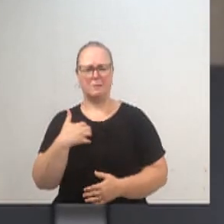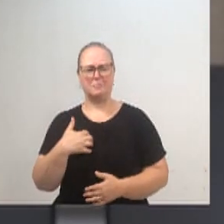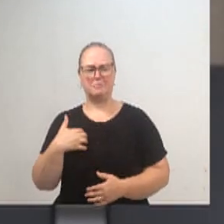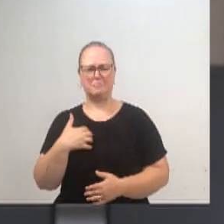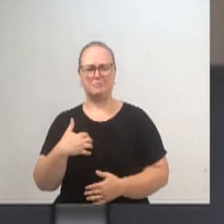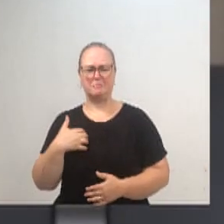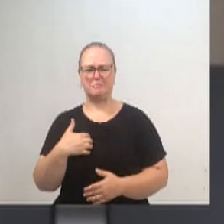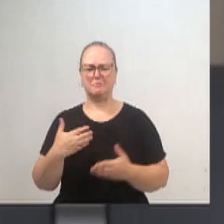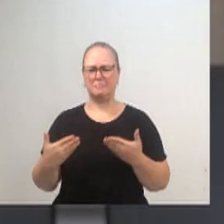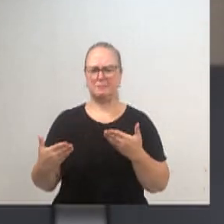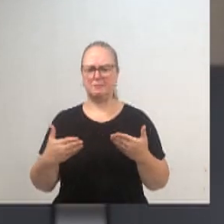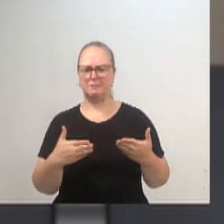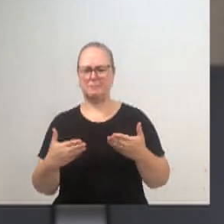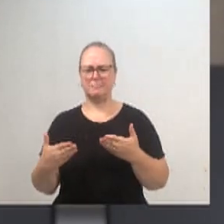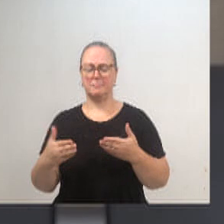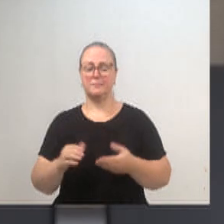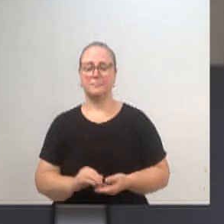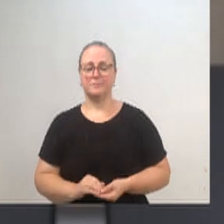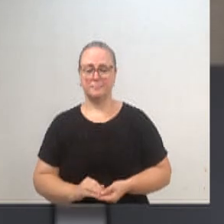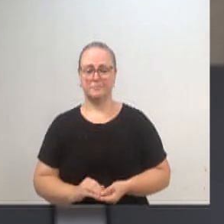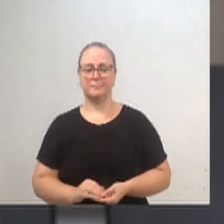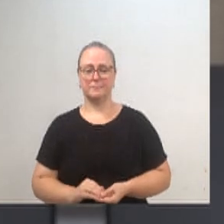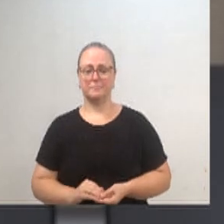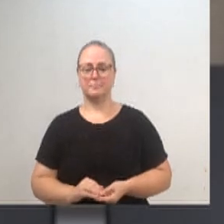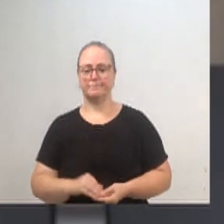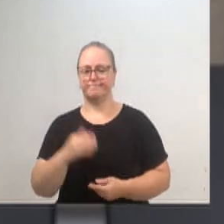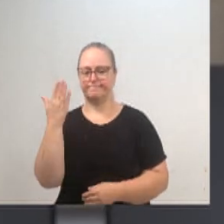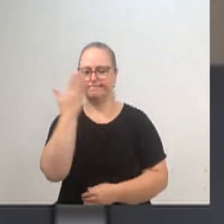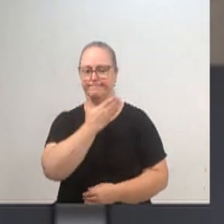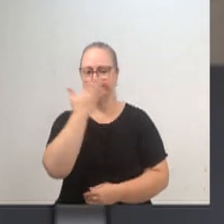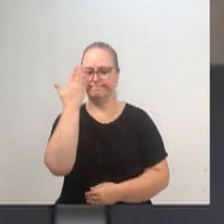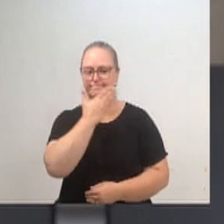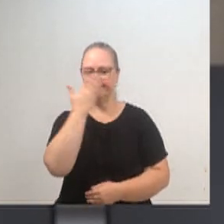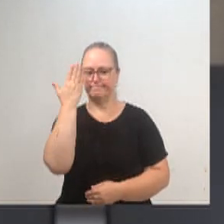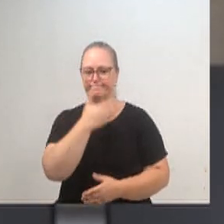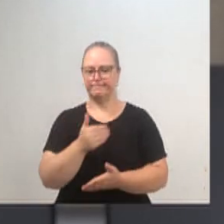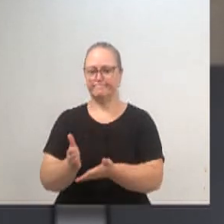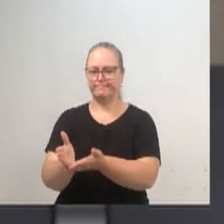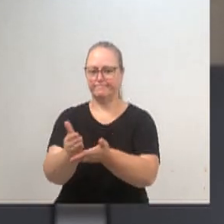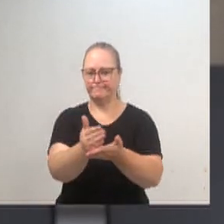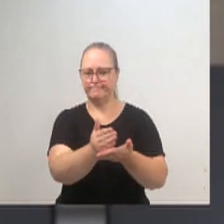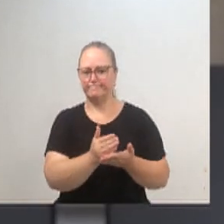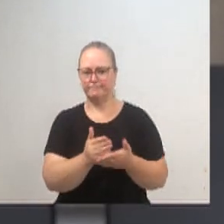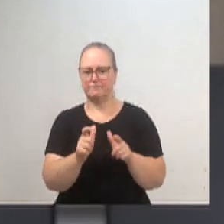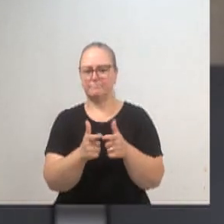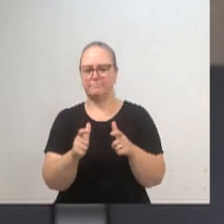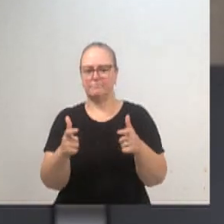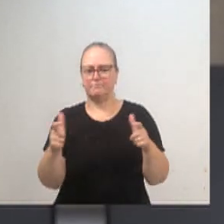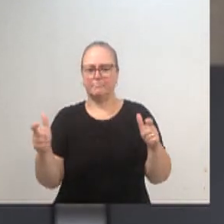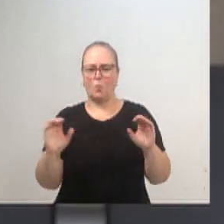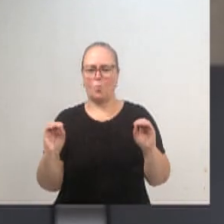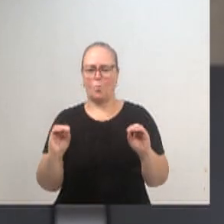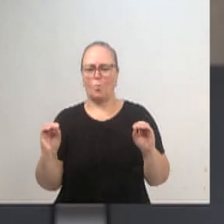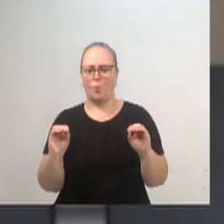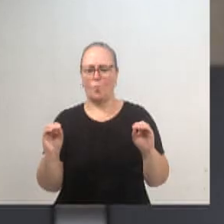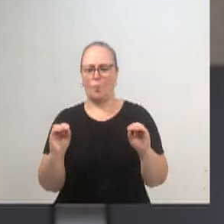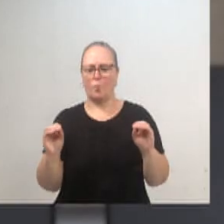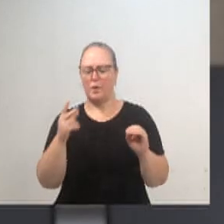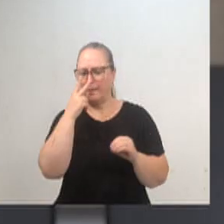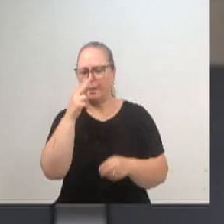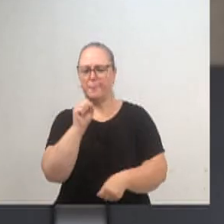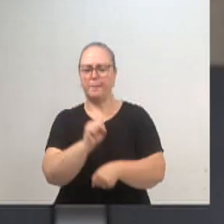de corredores que a gente tem ouvido, porque a gente não vê a rede de tratamento, de coleta de esgoto ser ampliada na nossa cidade já há muito tempo, as obras